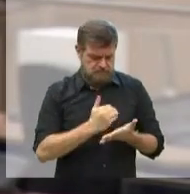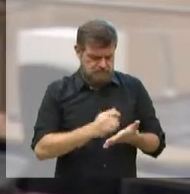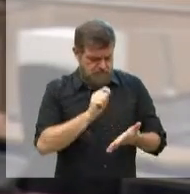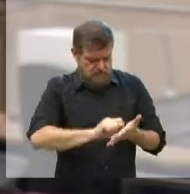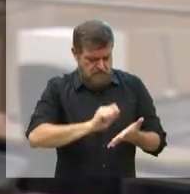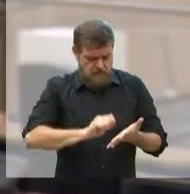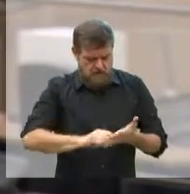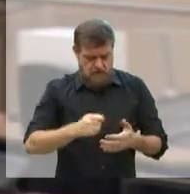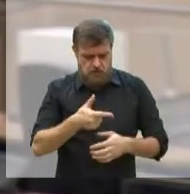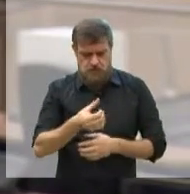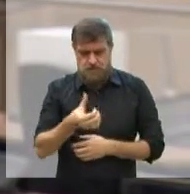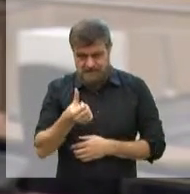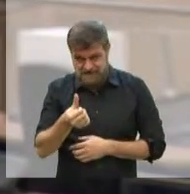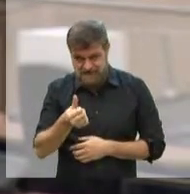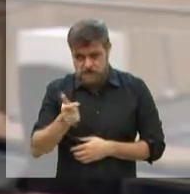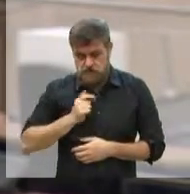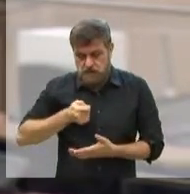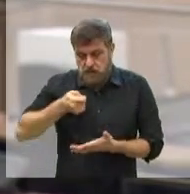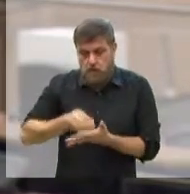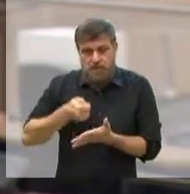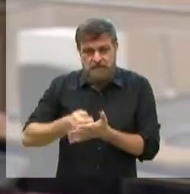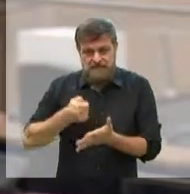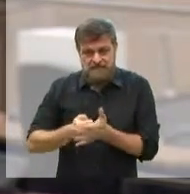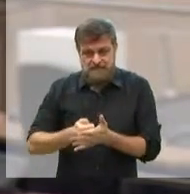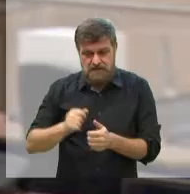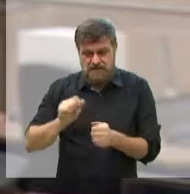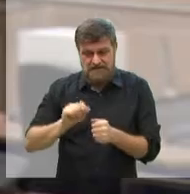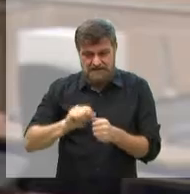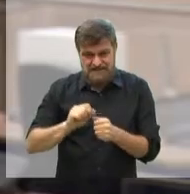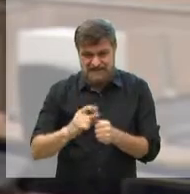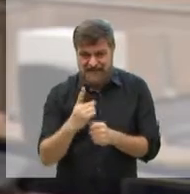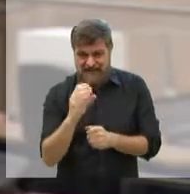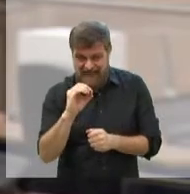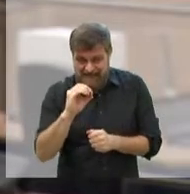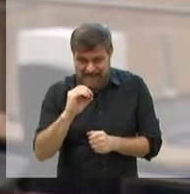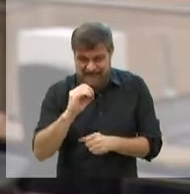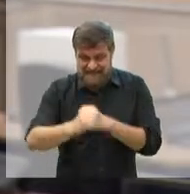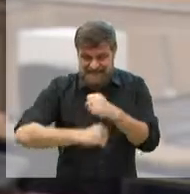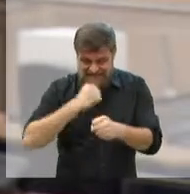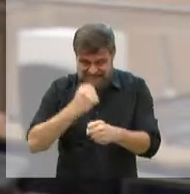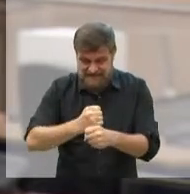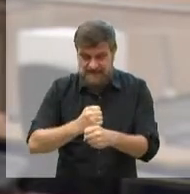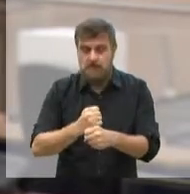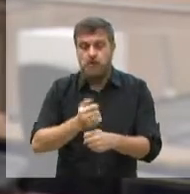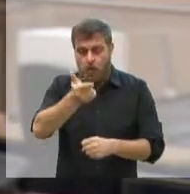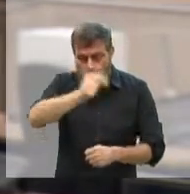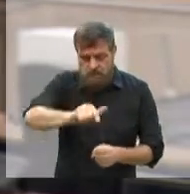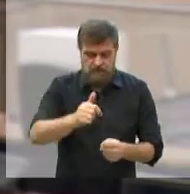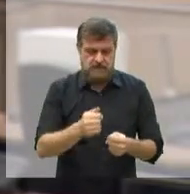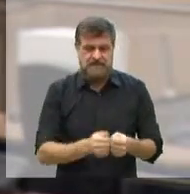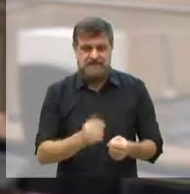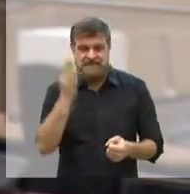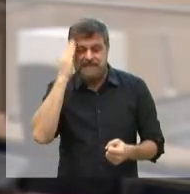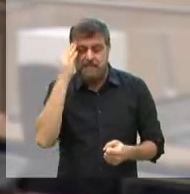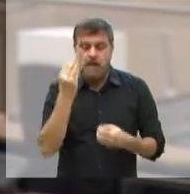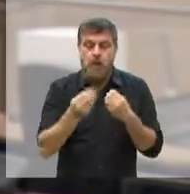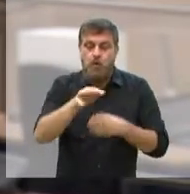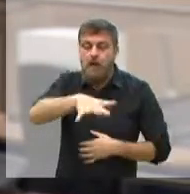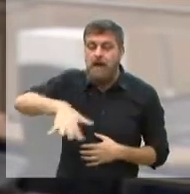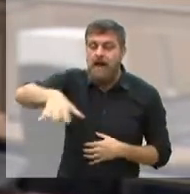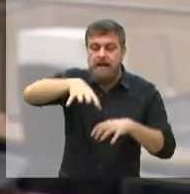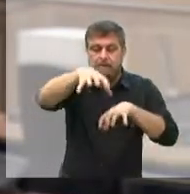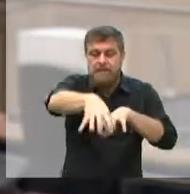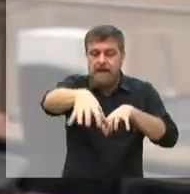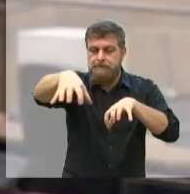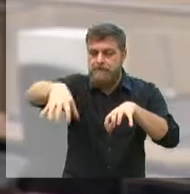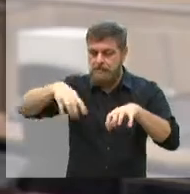de 2006 e ele tinha a obrigação de ser renovado, ele é obrigado a ser renovado de 10 em 10 anos. Ou seja, você tem que planejar